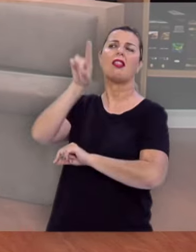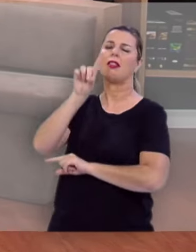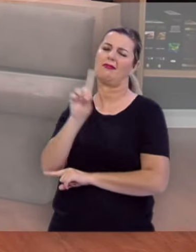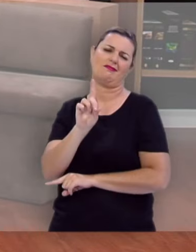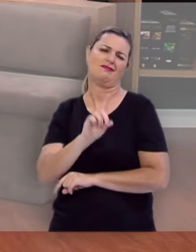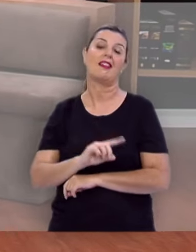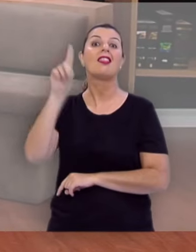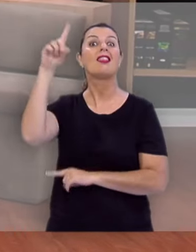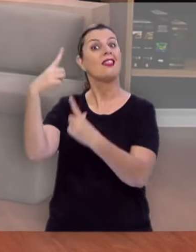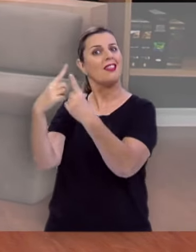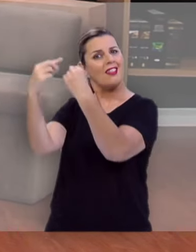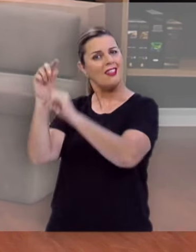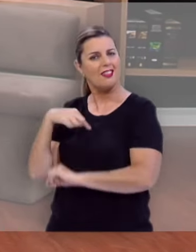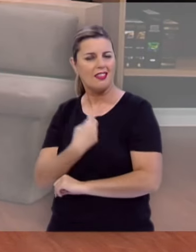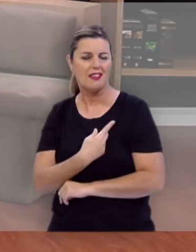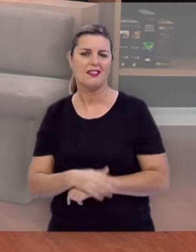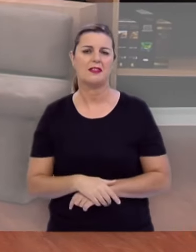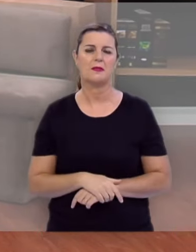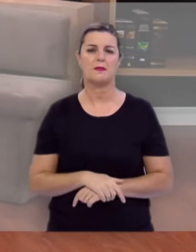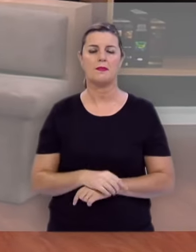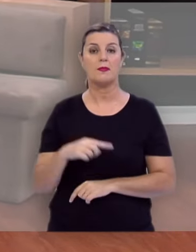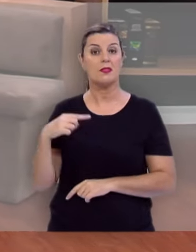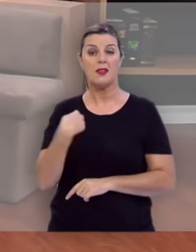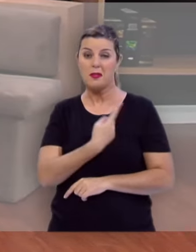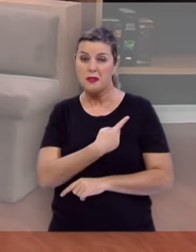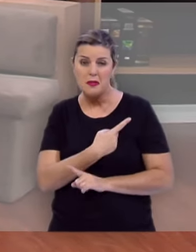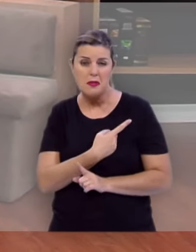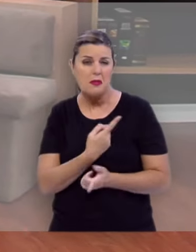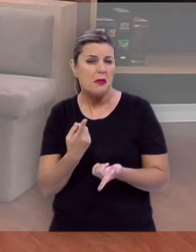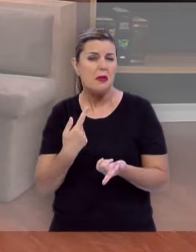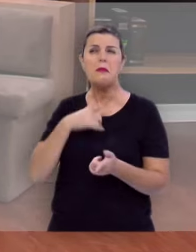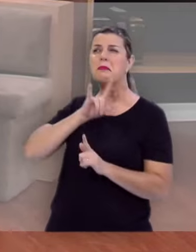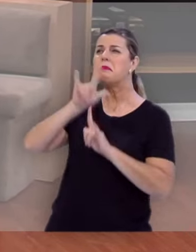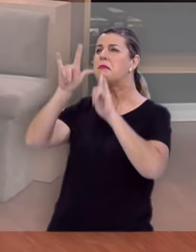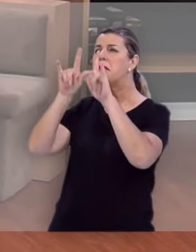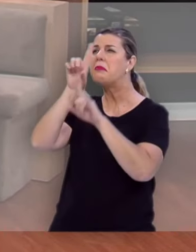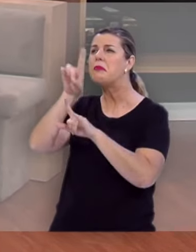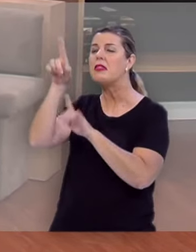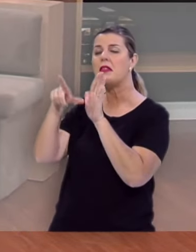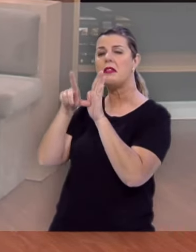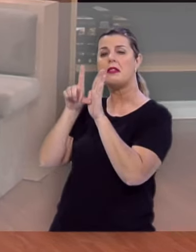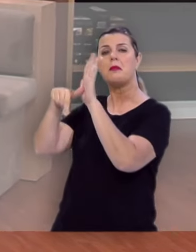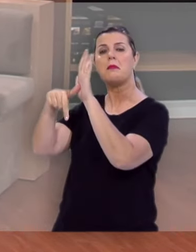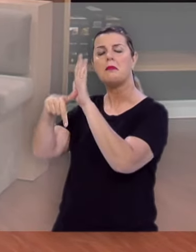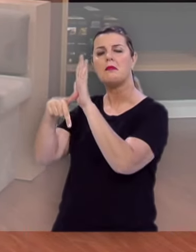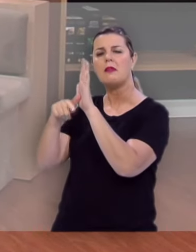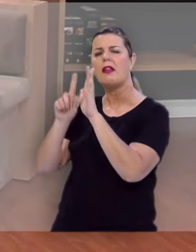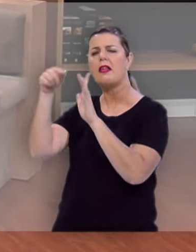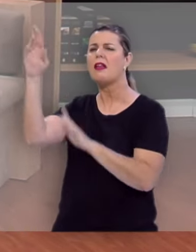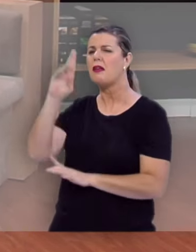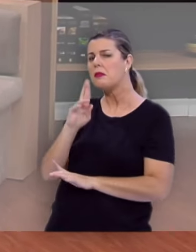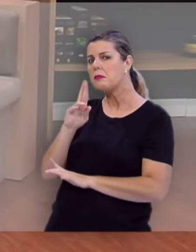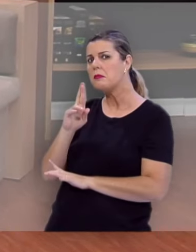a Deus, foi Ele quem nos escolheu. Não fomos nós quem passamos a amar a Deus e então,